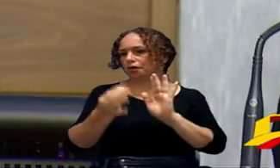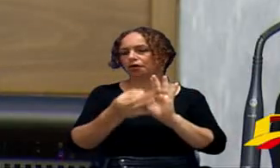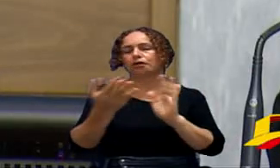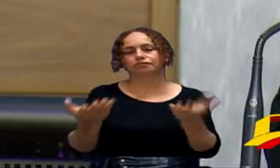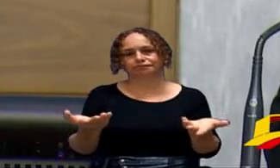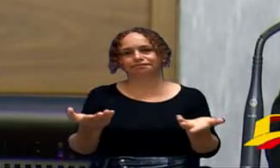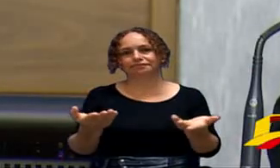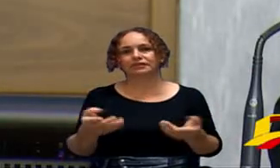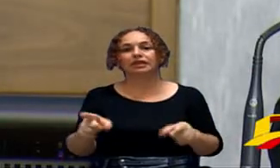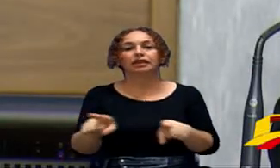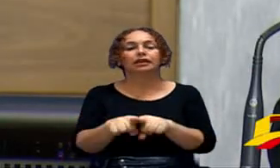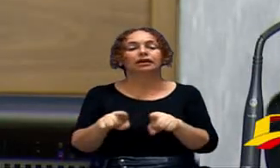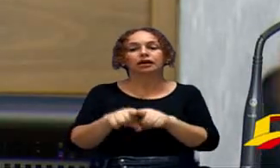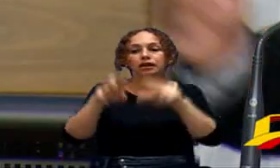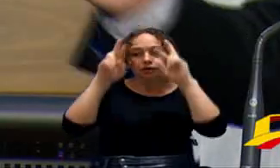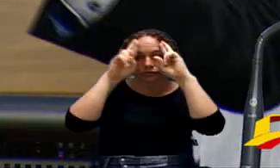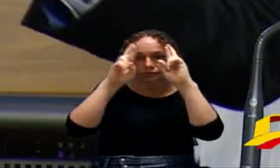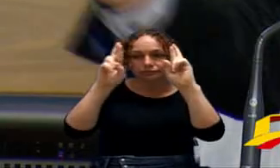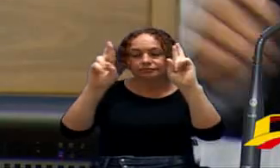respeito,